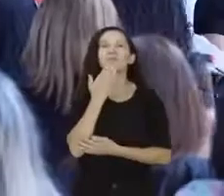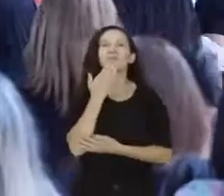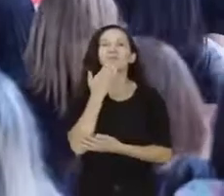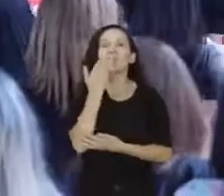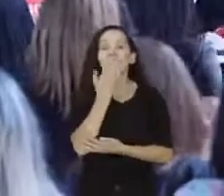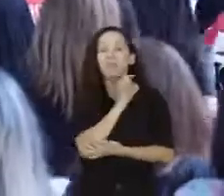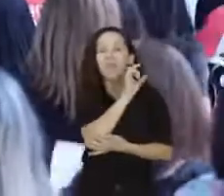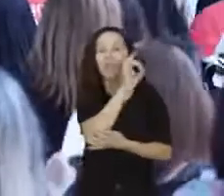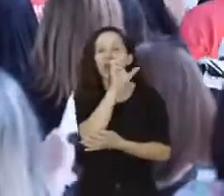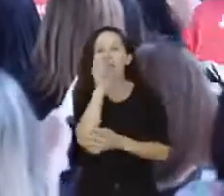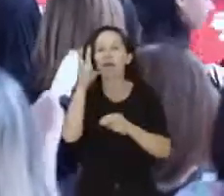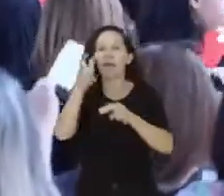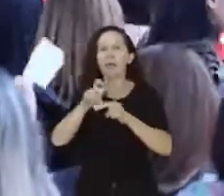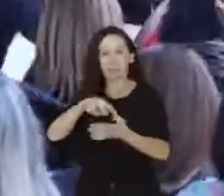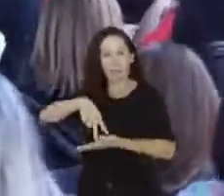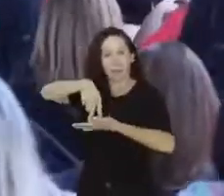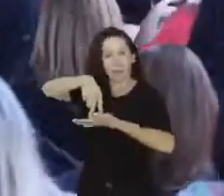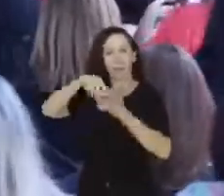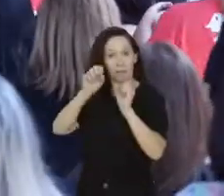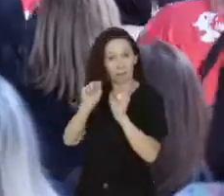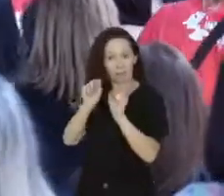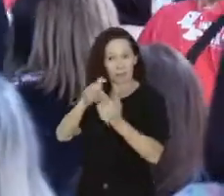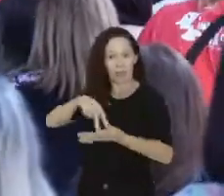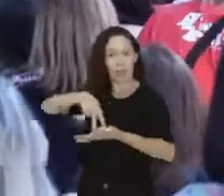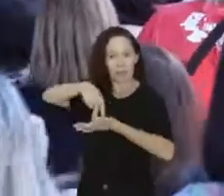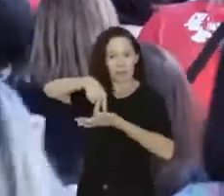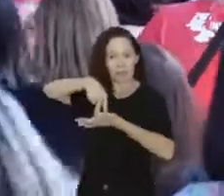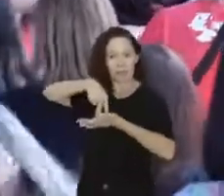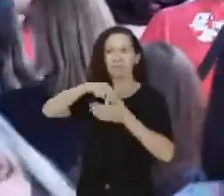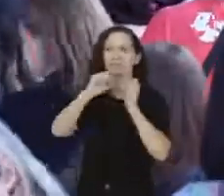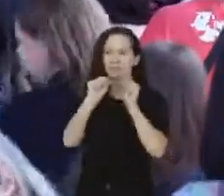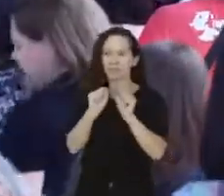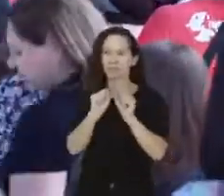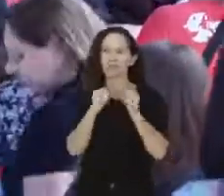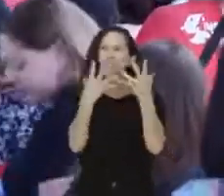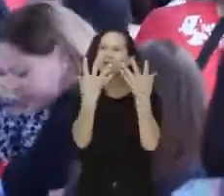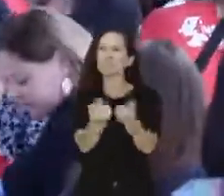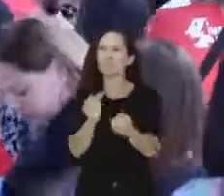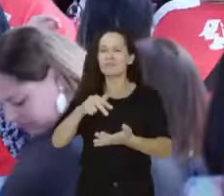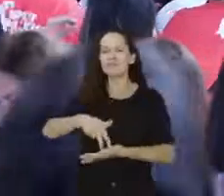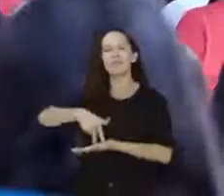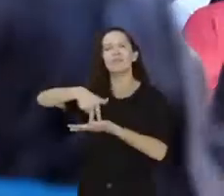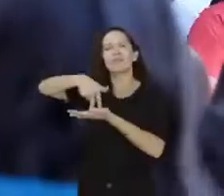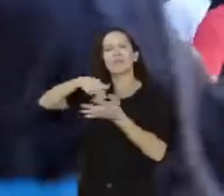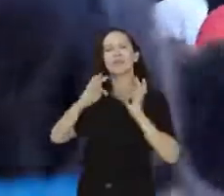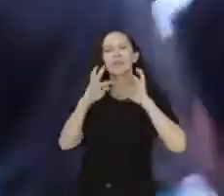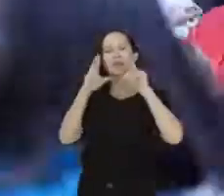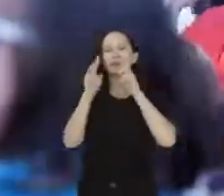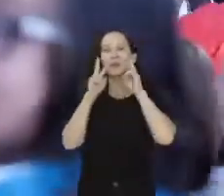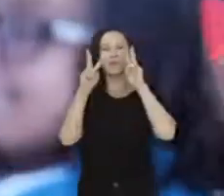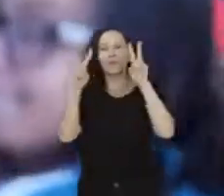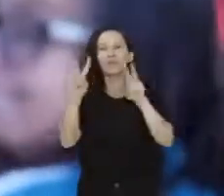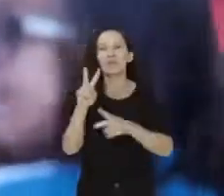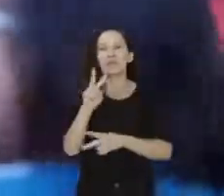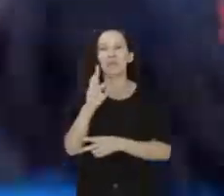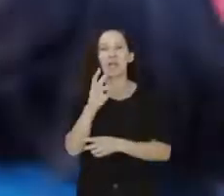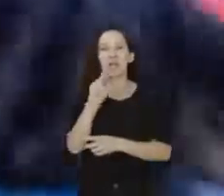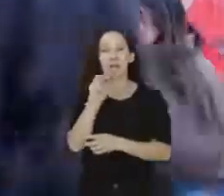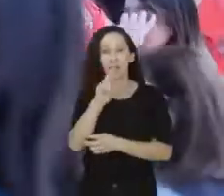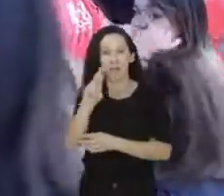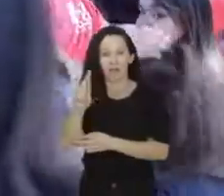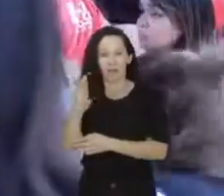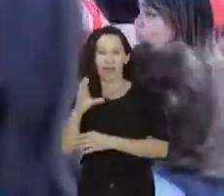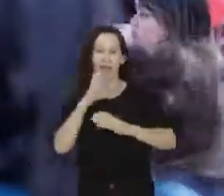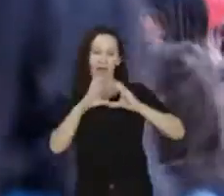pé? Pode ser em pé? Então vamos manter em pé aqui, ó. Tô vendo a Flor ali, nossa rapper, César da região,